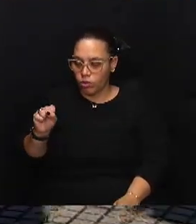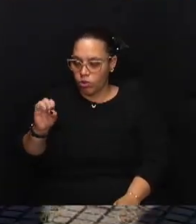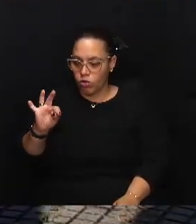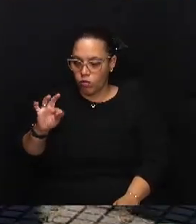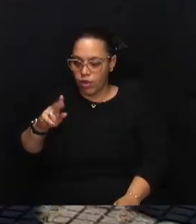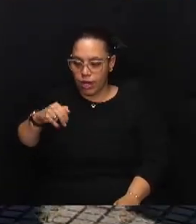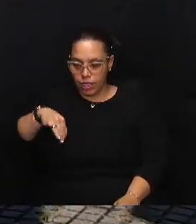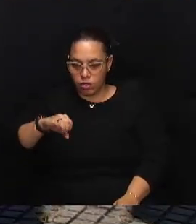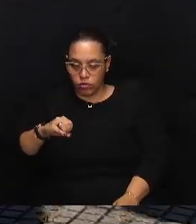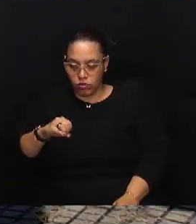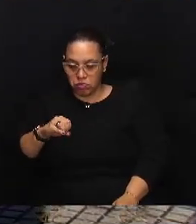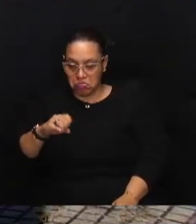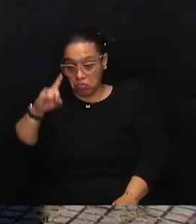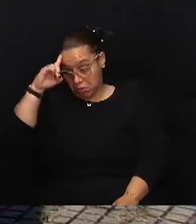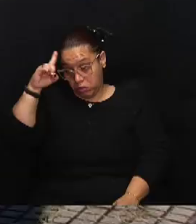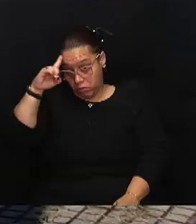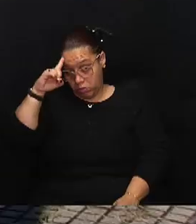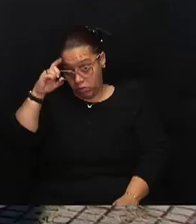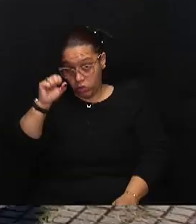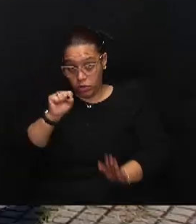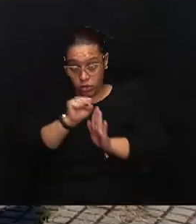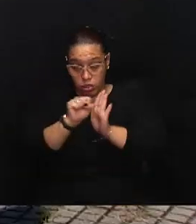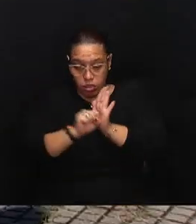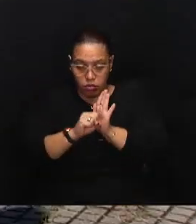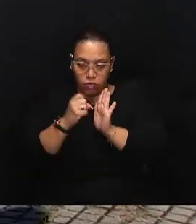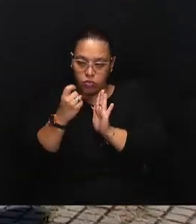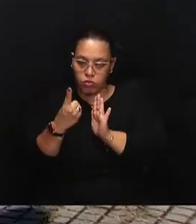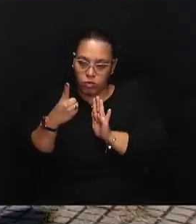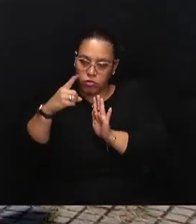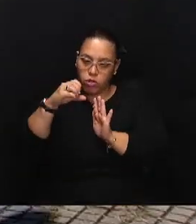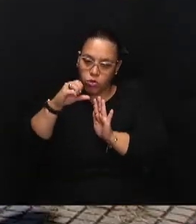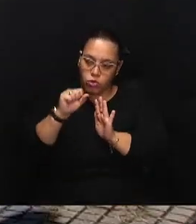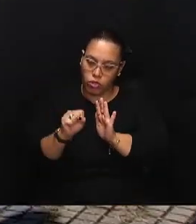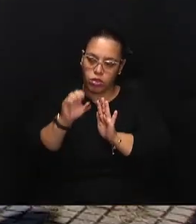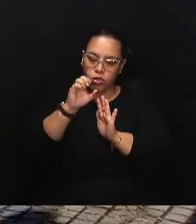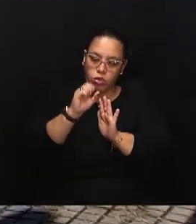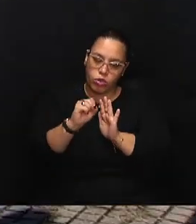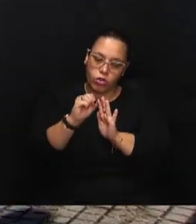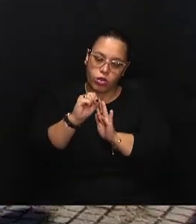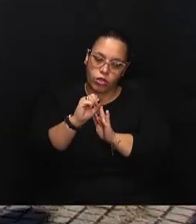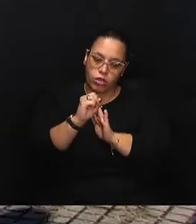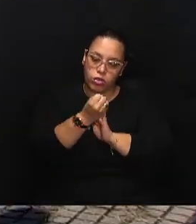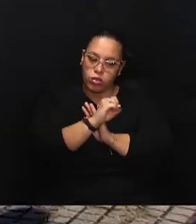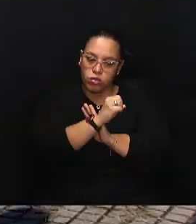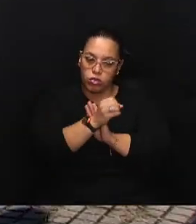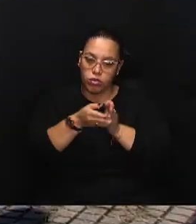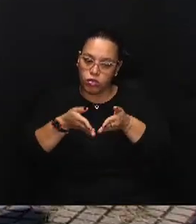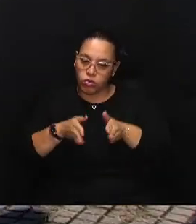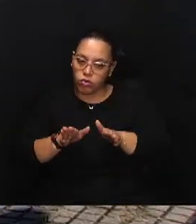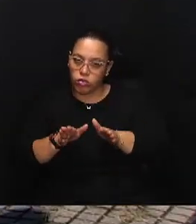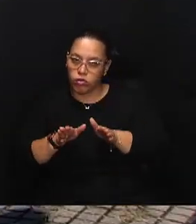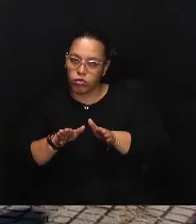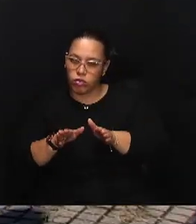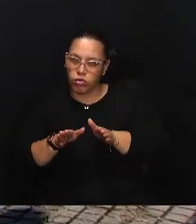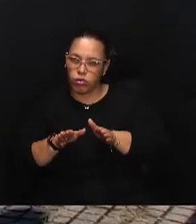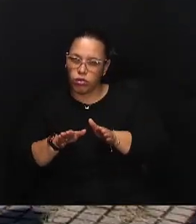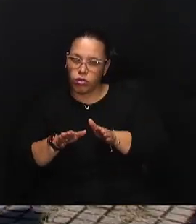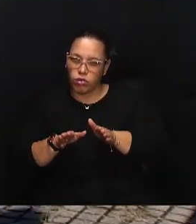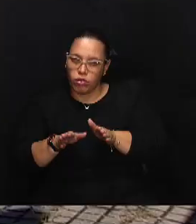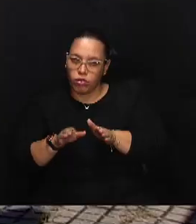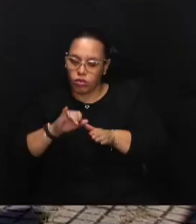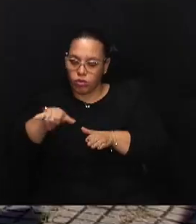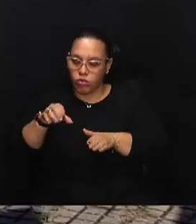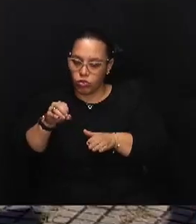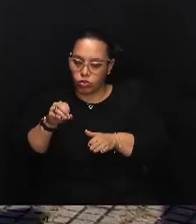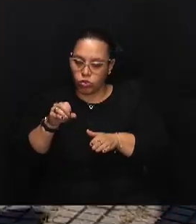perceberemos datas do século XIX. Então ali a gente está vendo 1898, uma pessoa que nasceu, Joaquim Celestino de Oliveira Soares, que